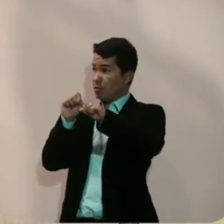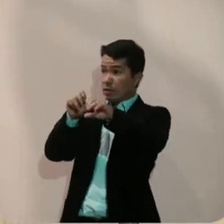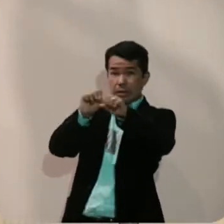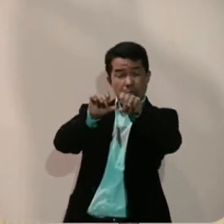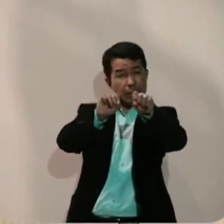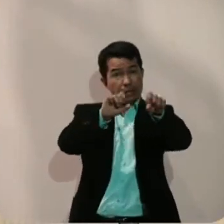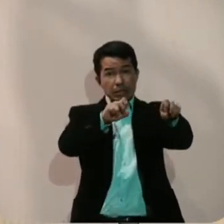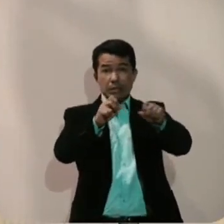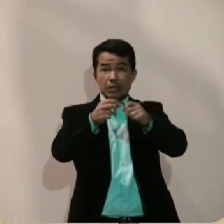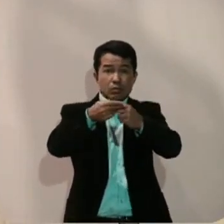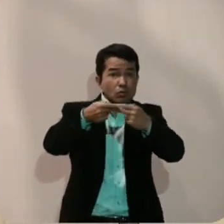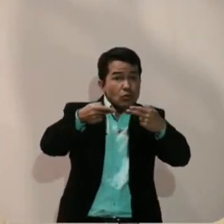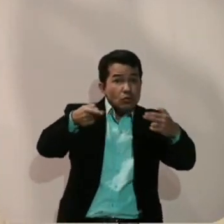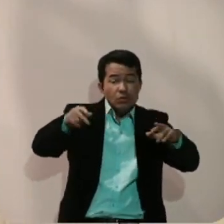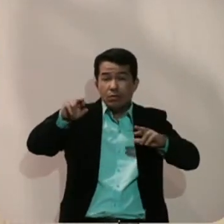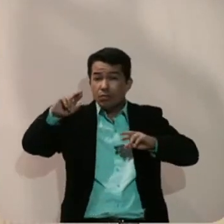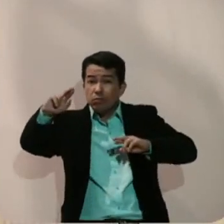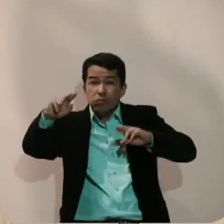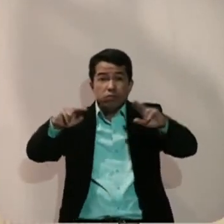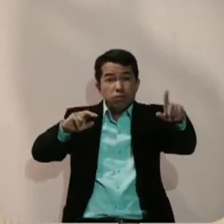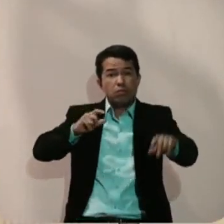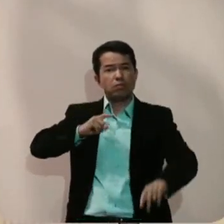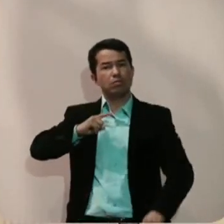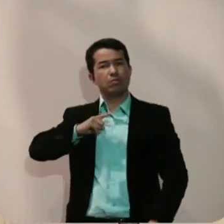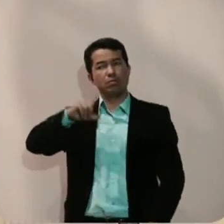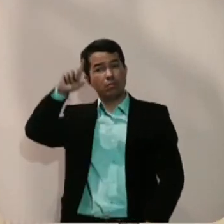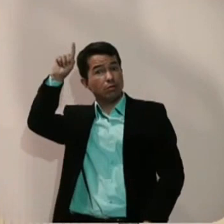Eu me lembro anos atrás, quando veio um rapaz